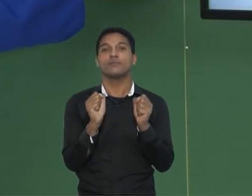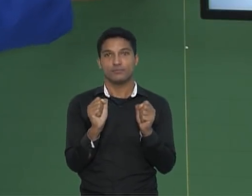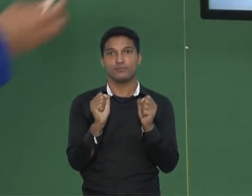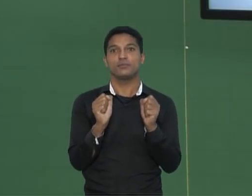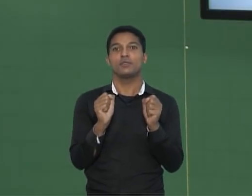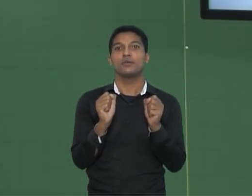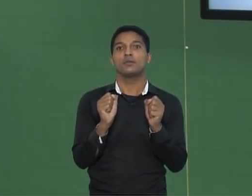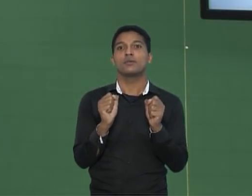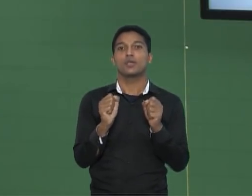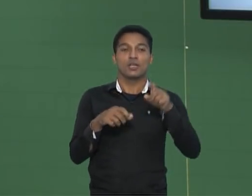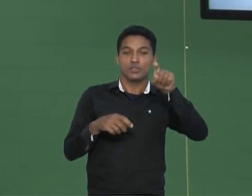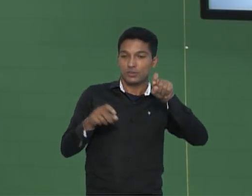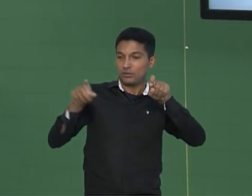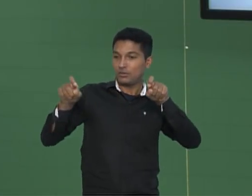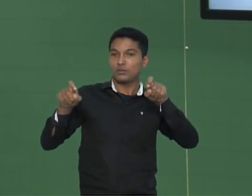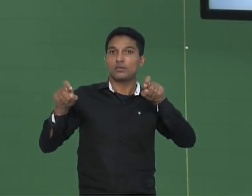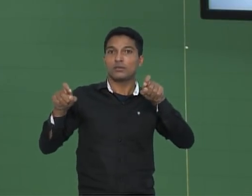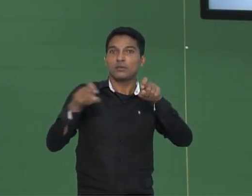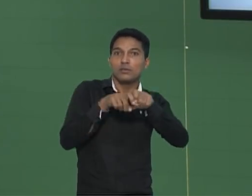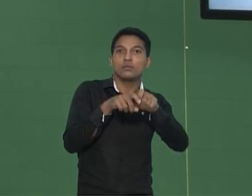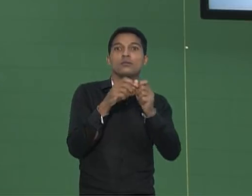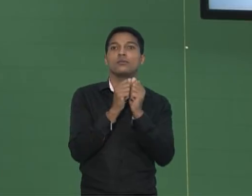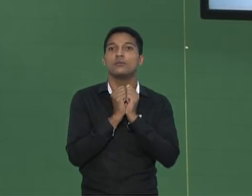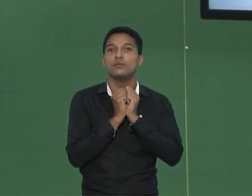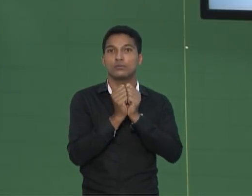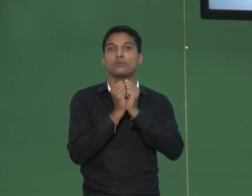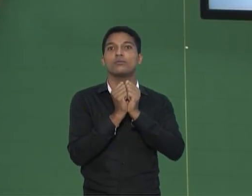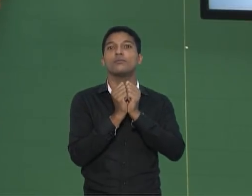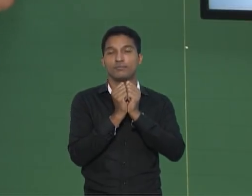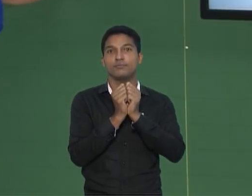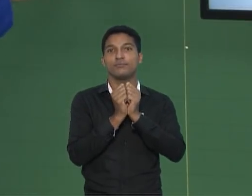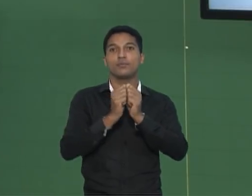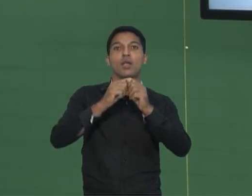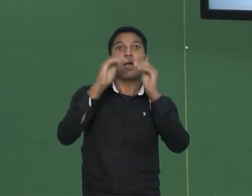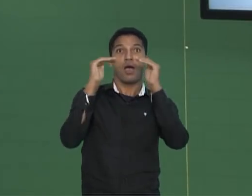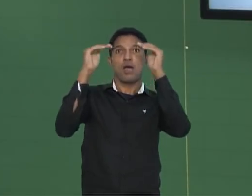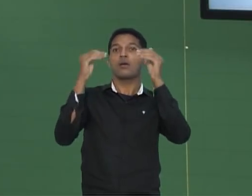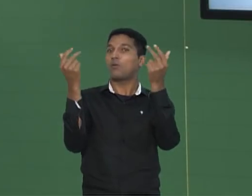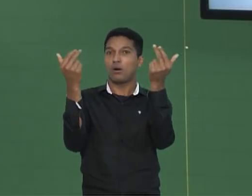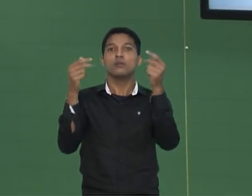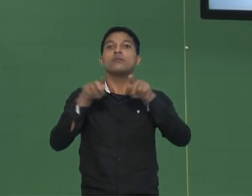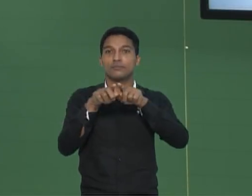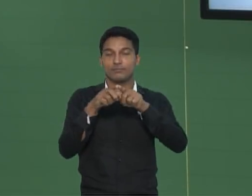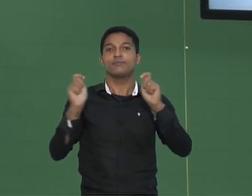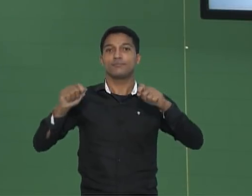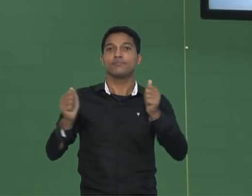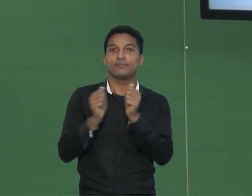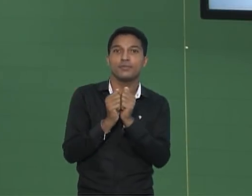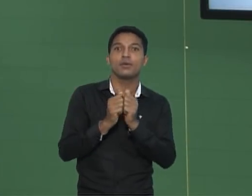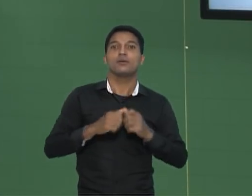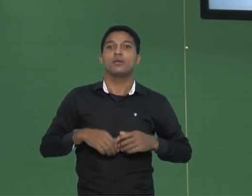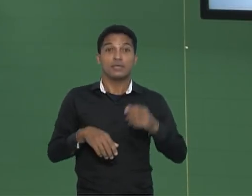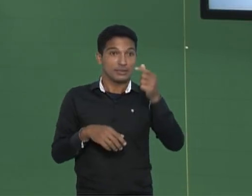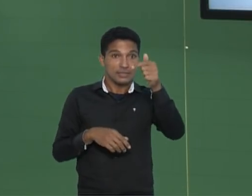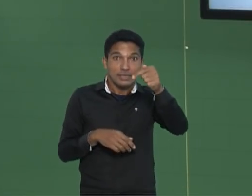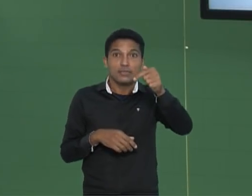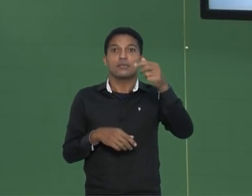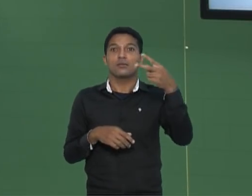com o x. É a mesma letra com o mesmo expoente. 72 mais 36, quanto que dá?